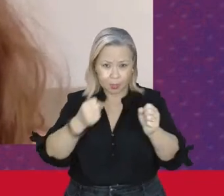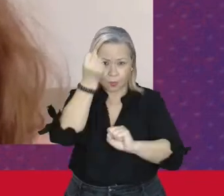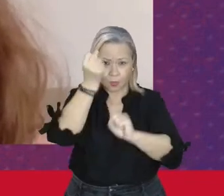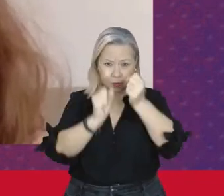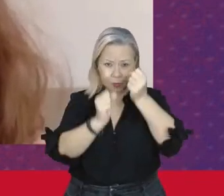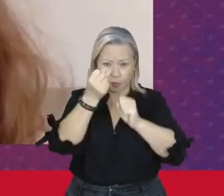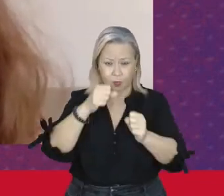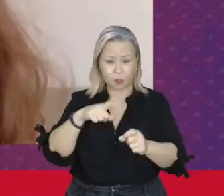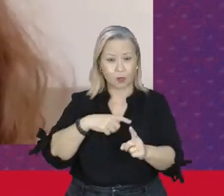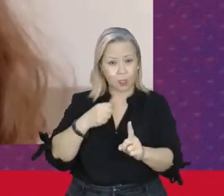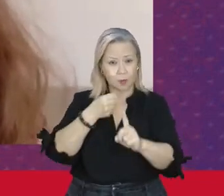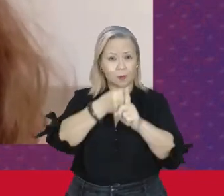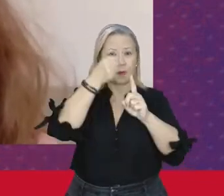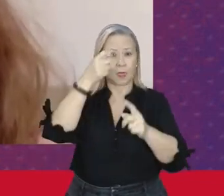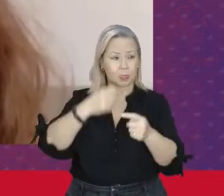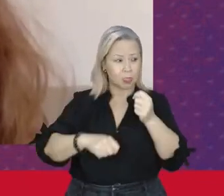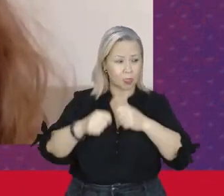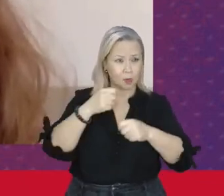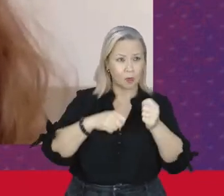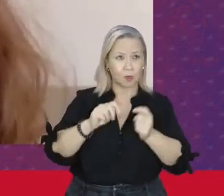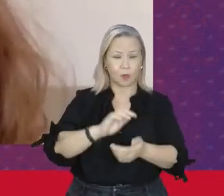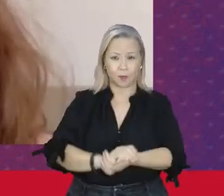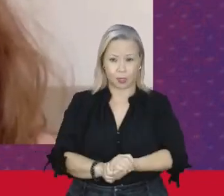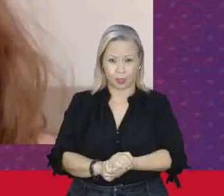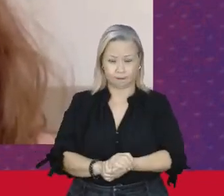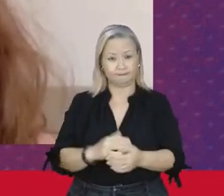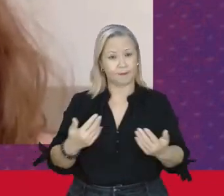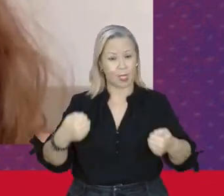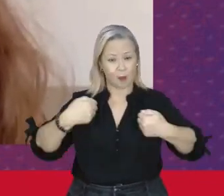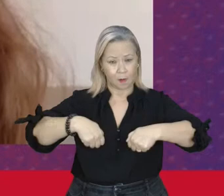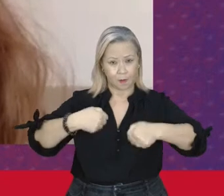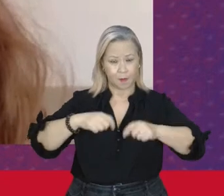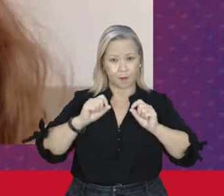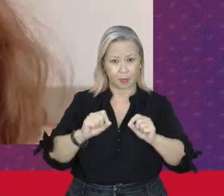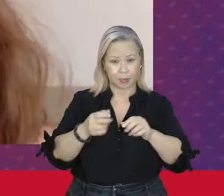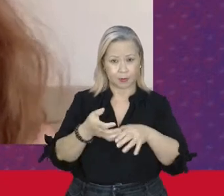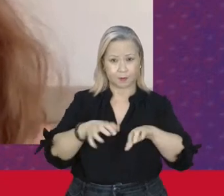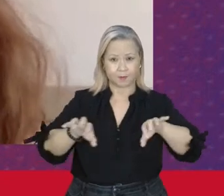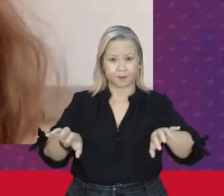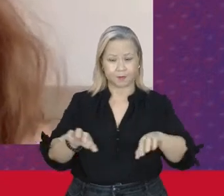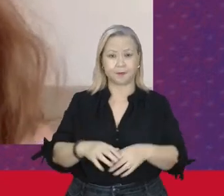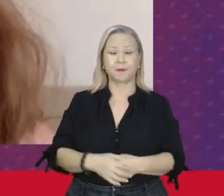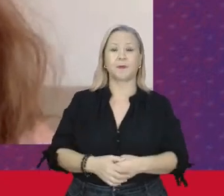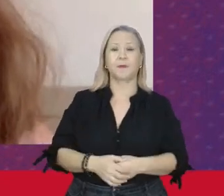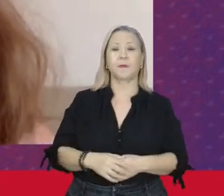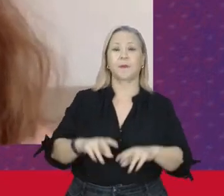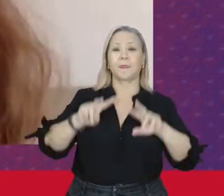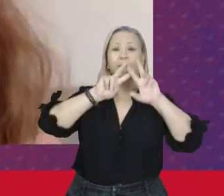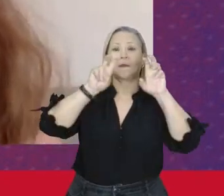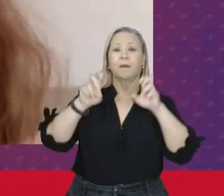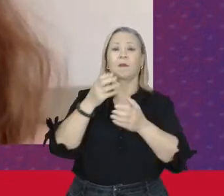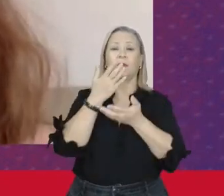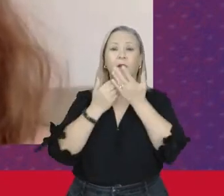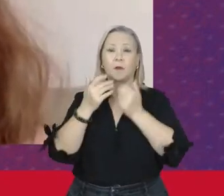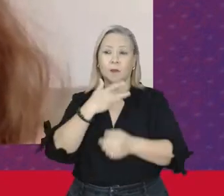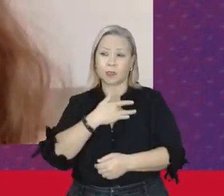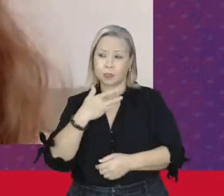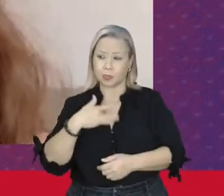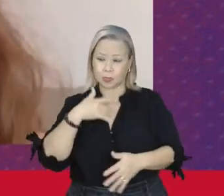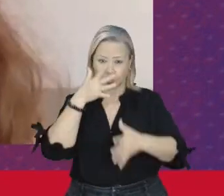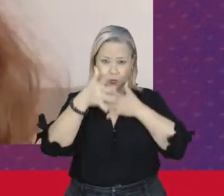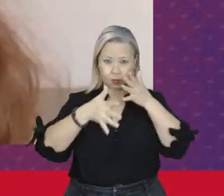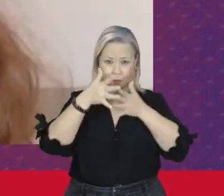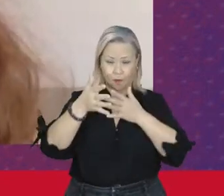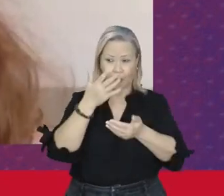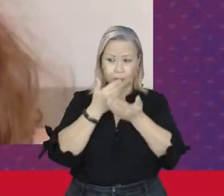econômico nas nossas economias, e isso é preciso ser falado, né? A questão da alimentação saudável, quando a gente fala de